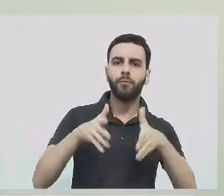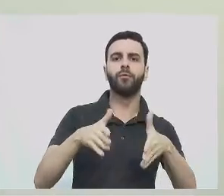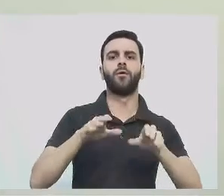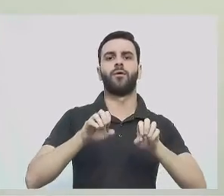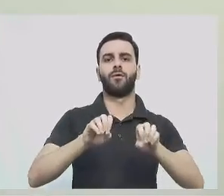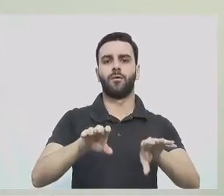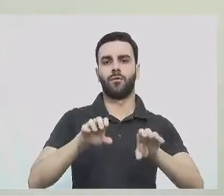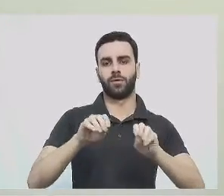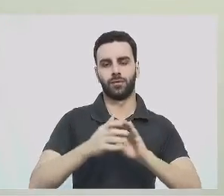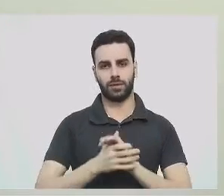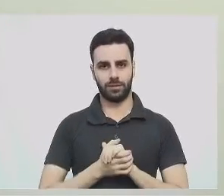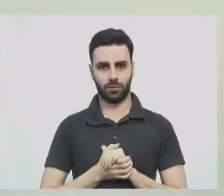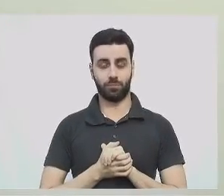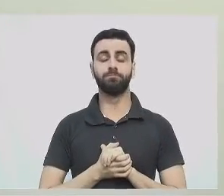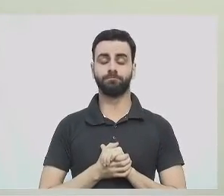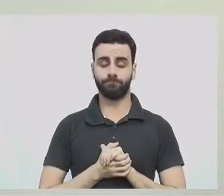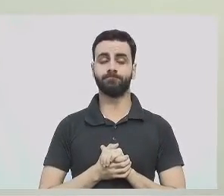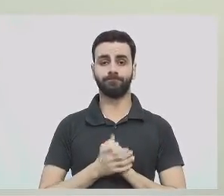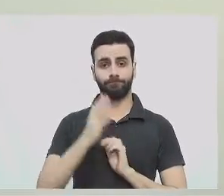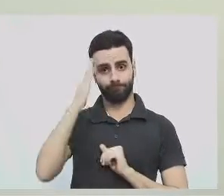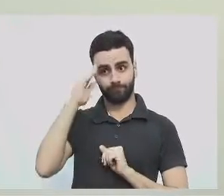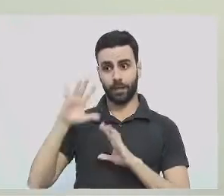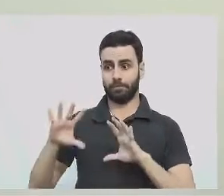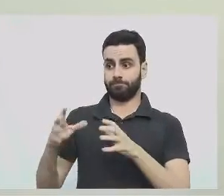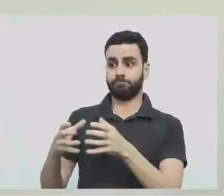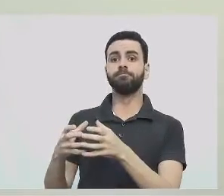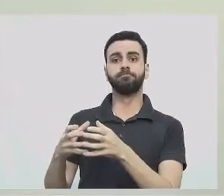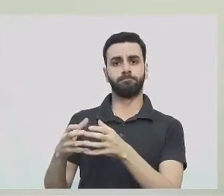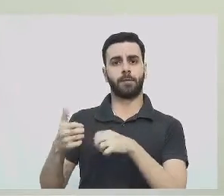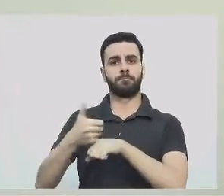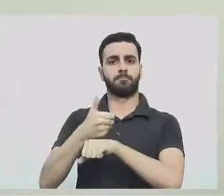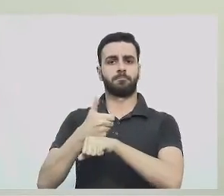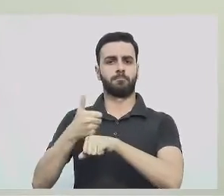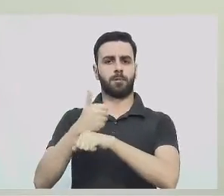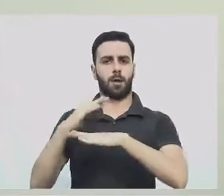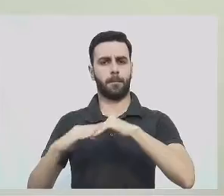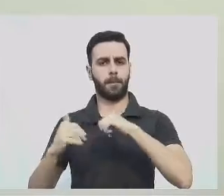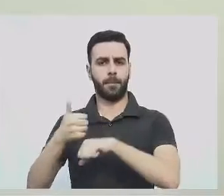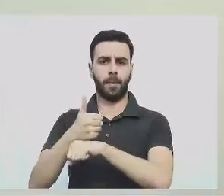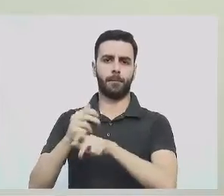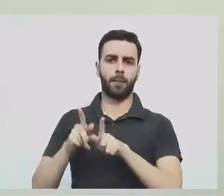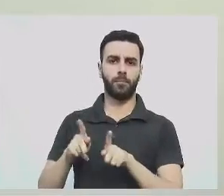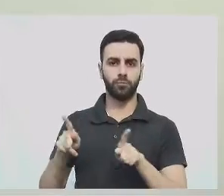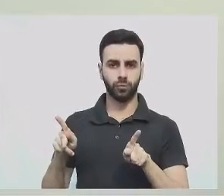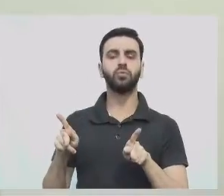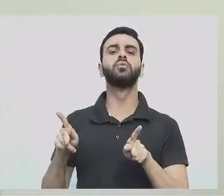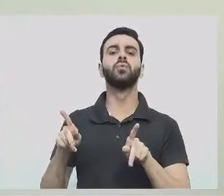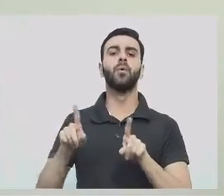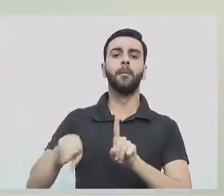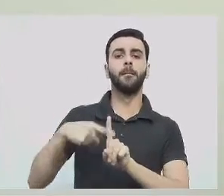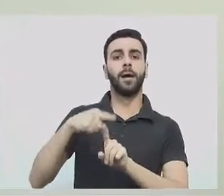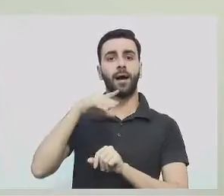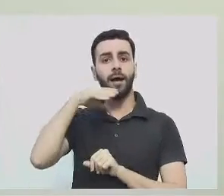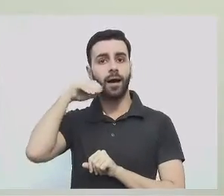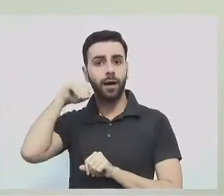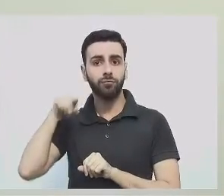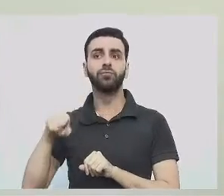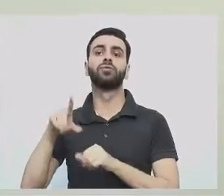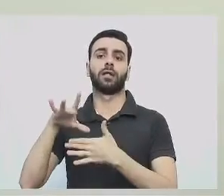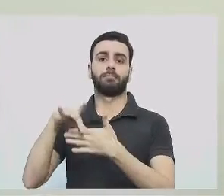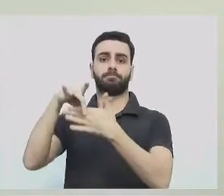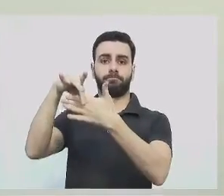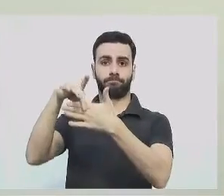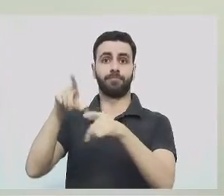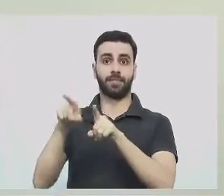instituição. E a gente sabendo que esse corpo de funcionários, esse corpo de professores, além dos mentores da